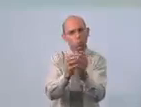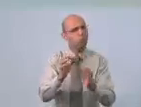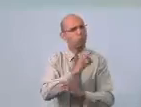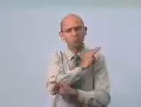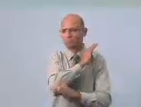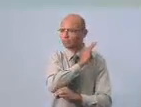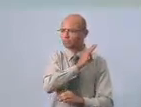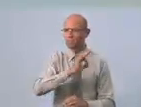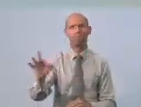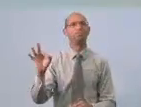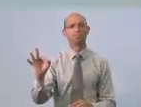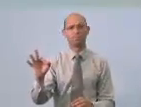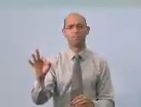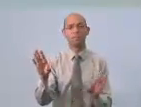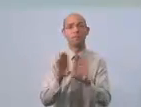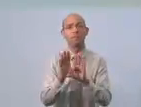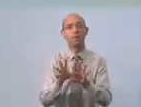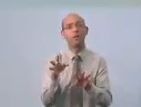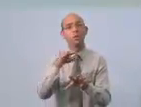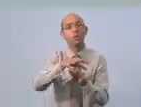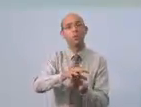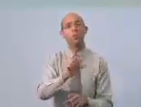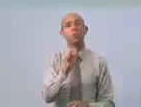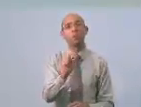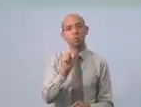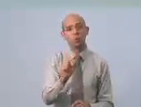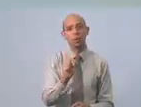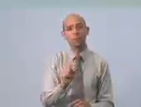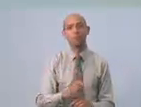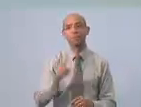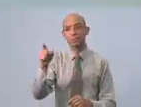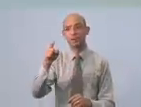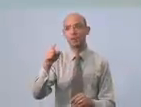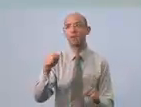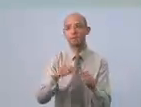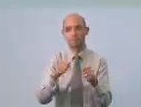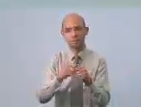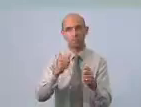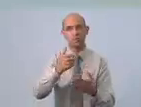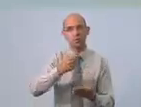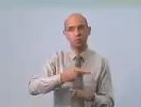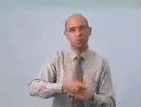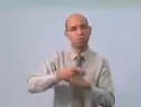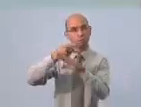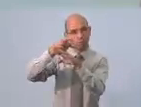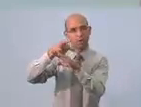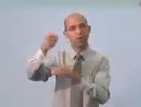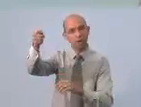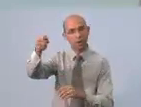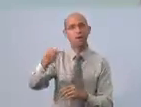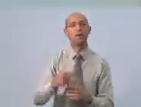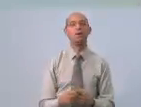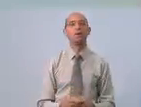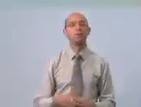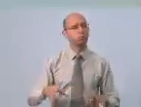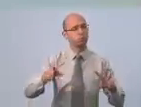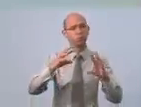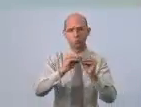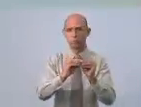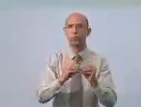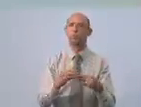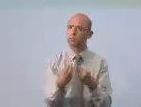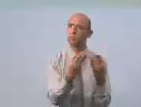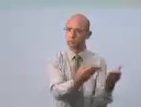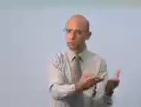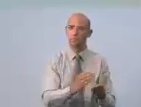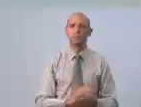fantástica, inclusive fizeram esse troféu de lembrança aos que lá passaram. E o